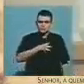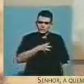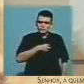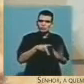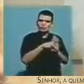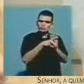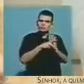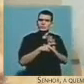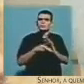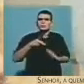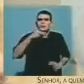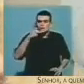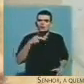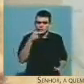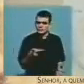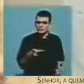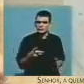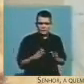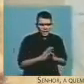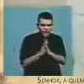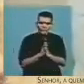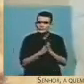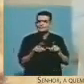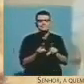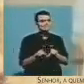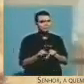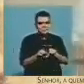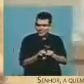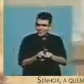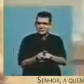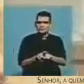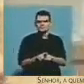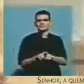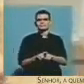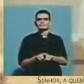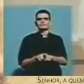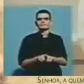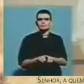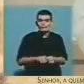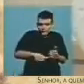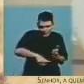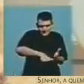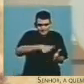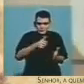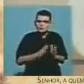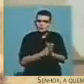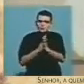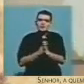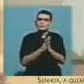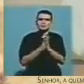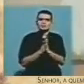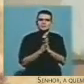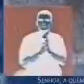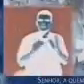absolutamente as mesmas. Está pedindo desde a primeira até a bênção final, que é própria hoje,